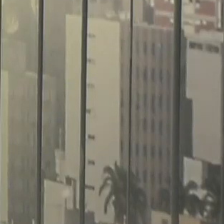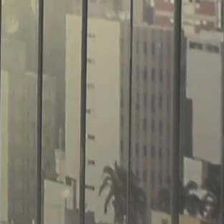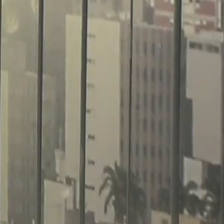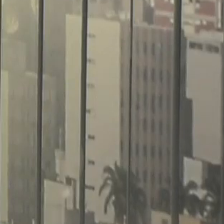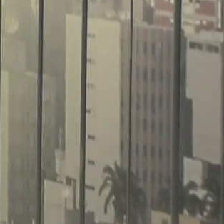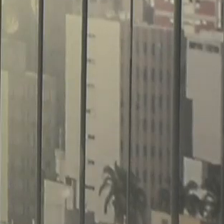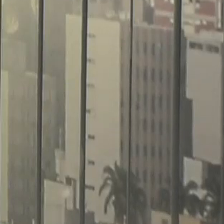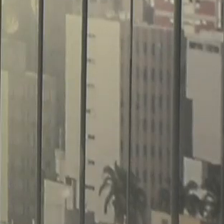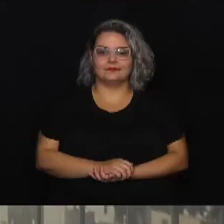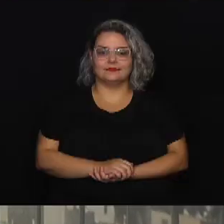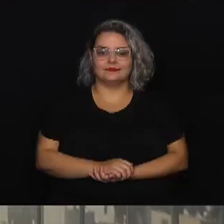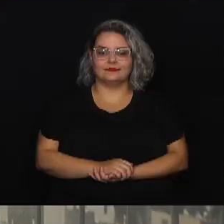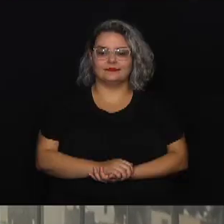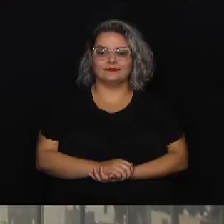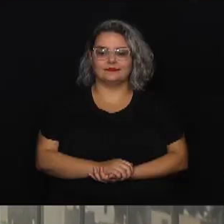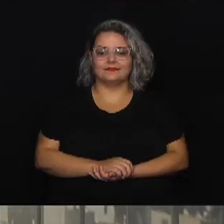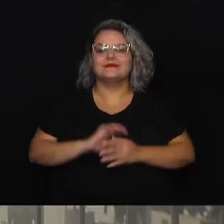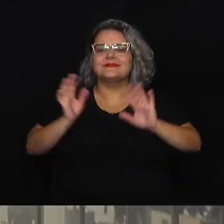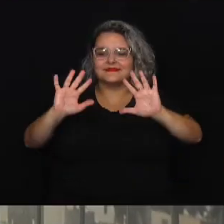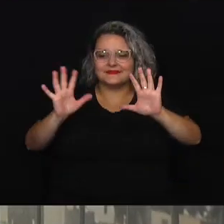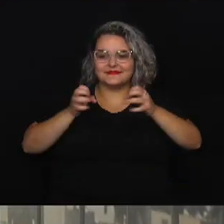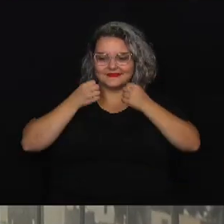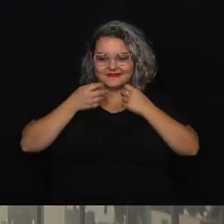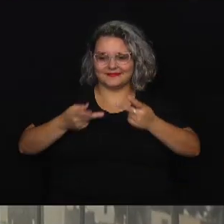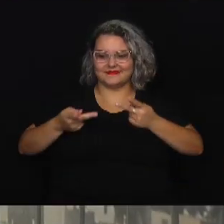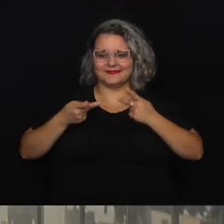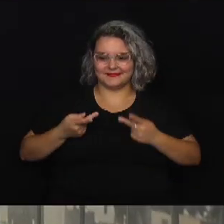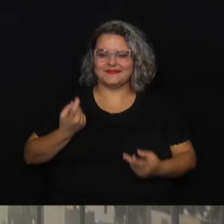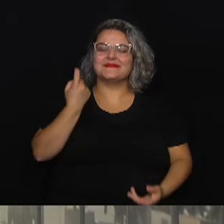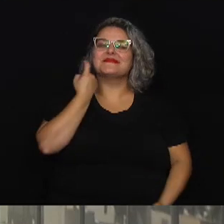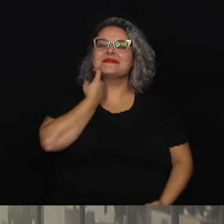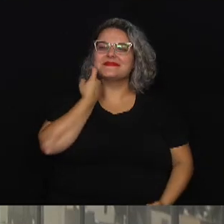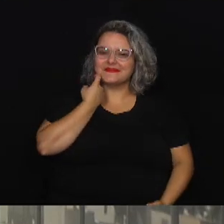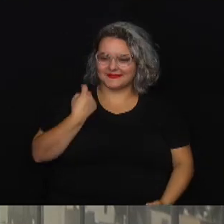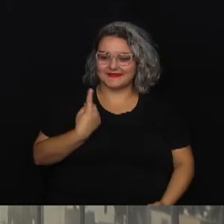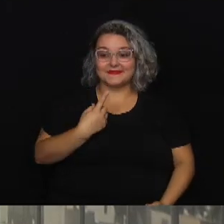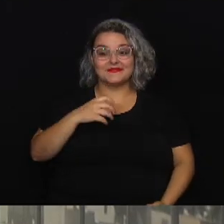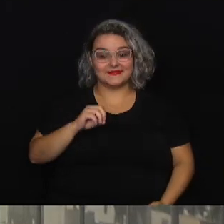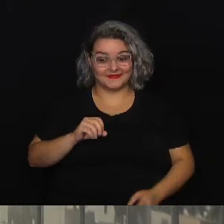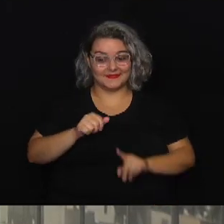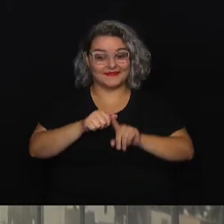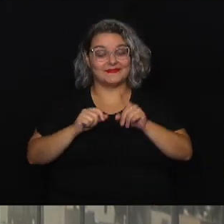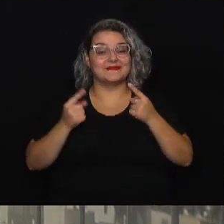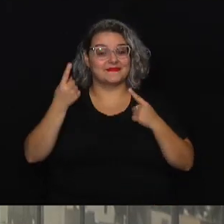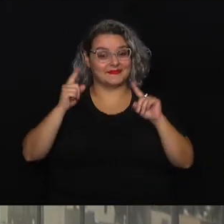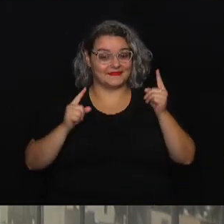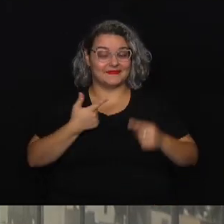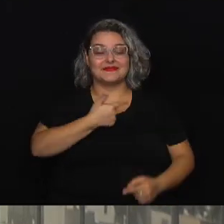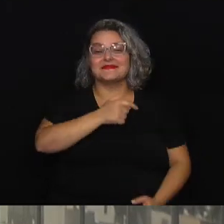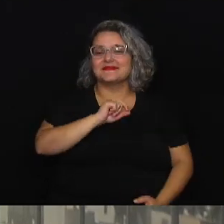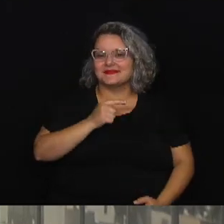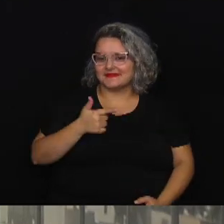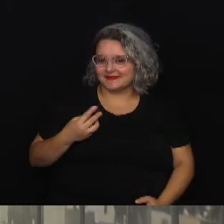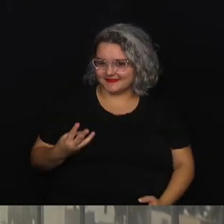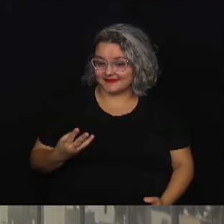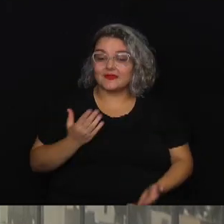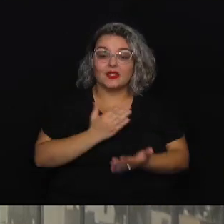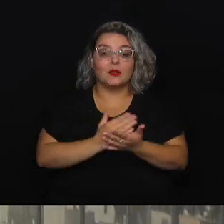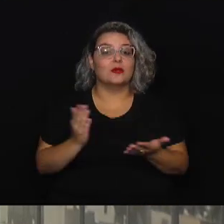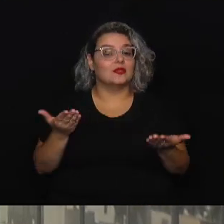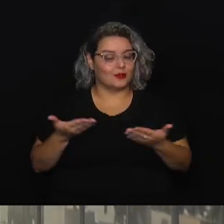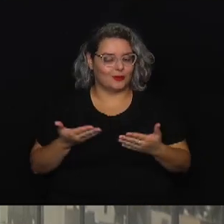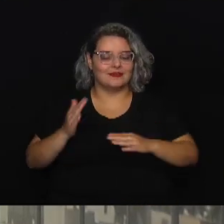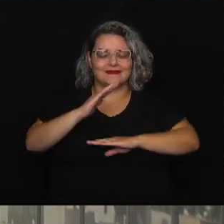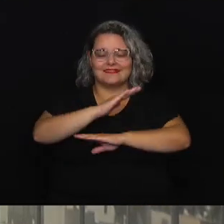Olá, seja bem-vinda, seja bem-vindo. Sextou, 10 de fevereiro de 2023. Começa agora o